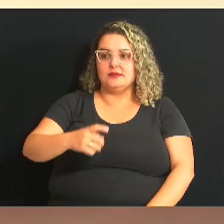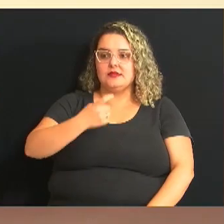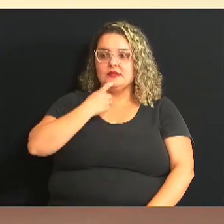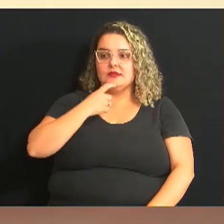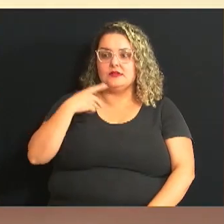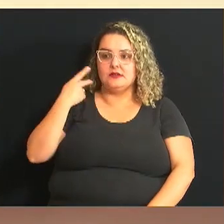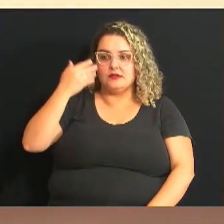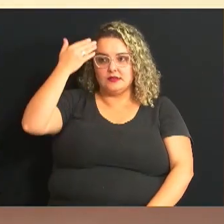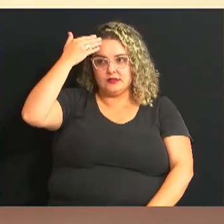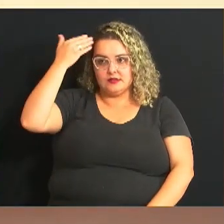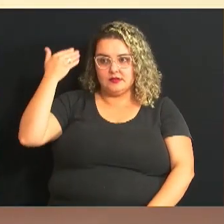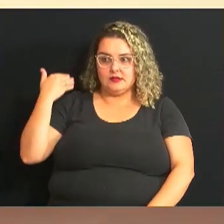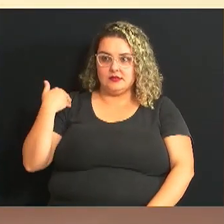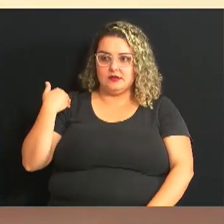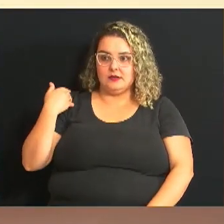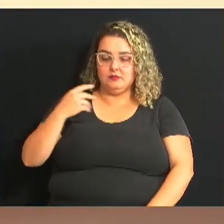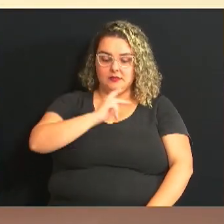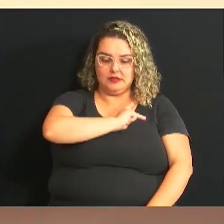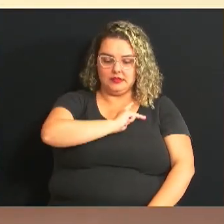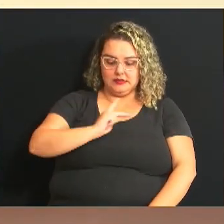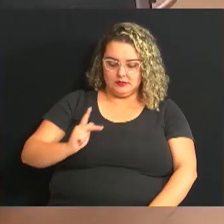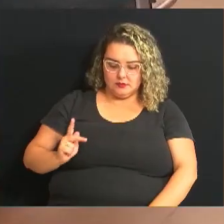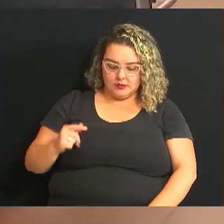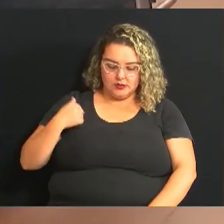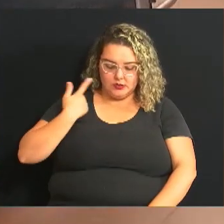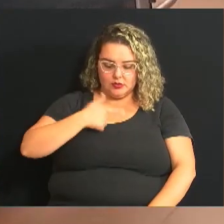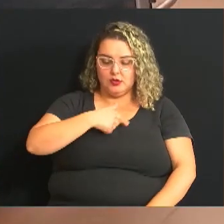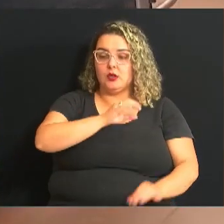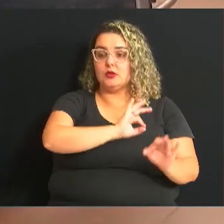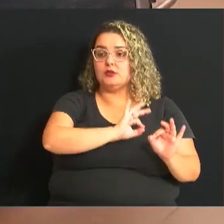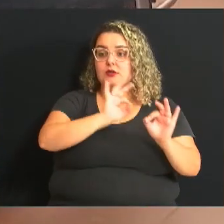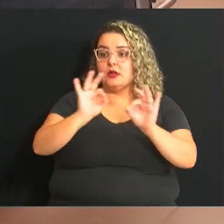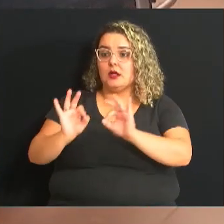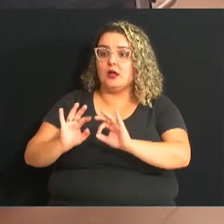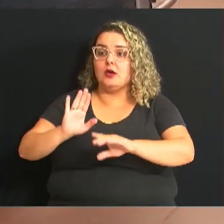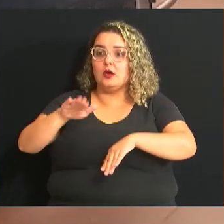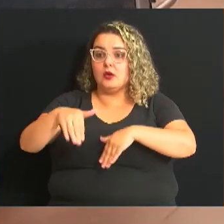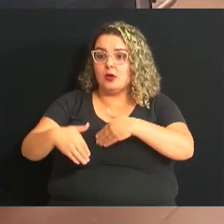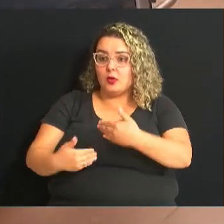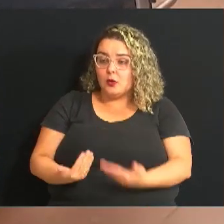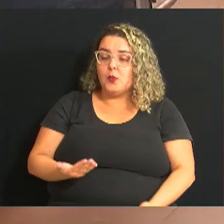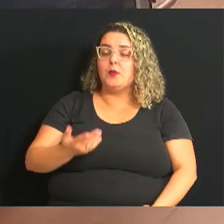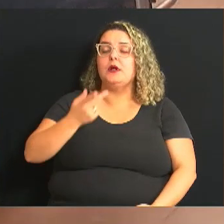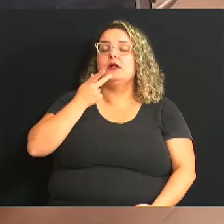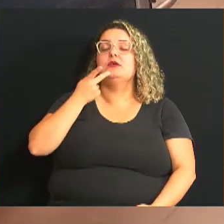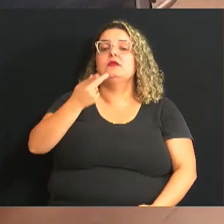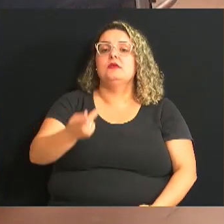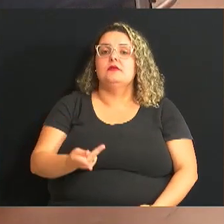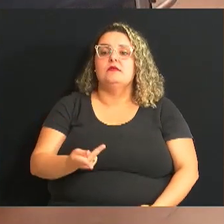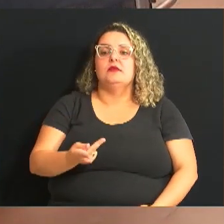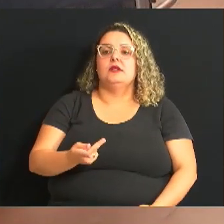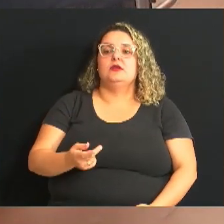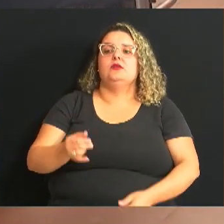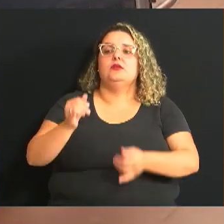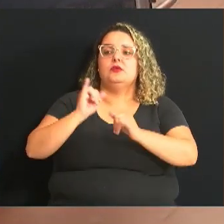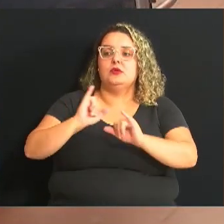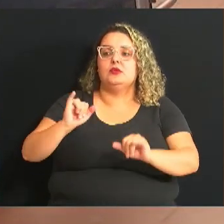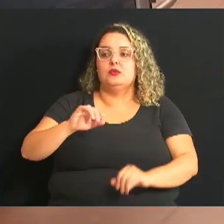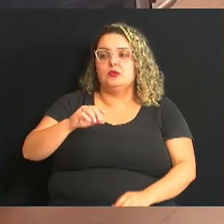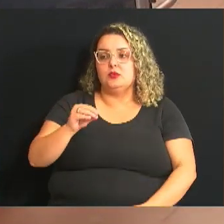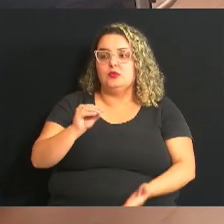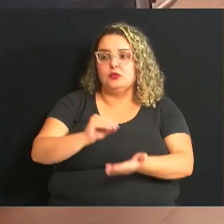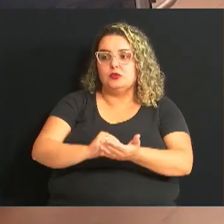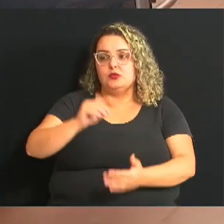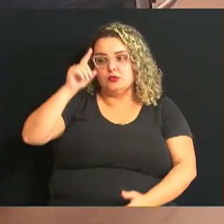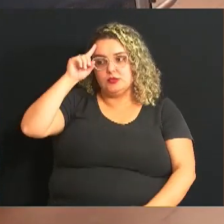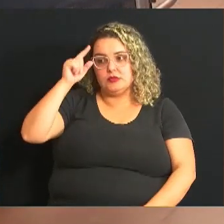Palermo. Presidente, nós acompanhamos, inclusive, quando foi feito o anúncio no último dia 7, pelo prefeito Dário